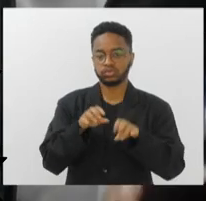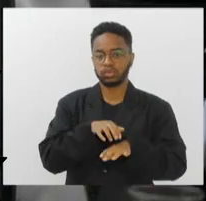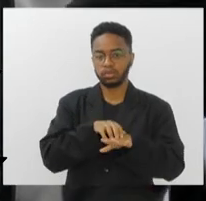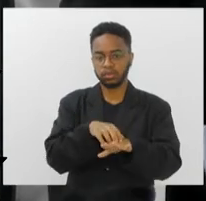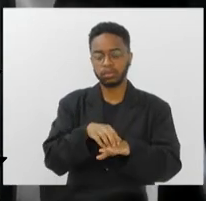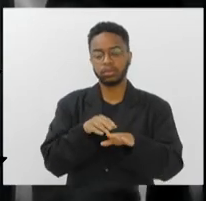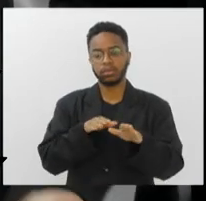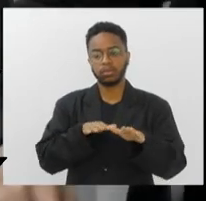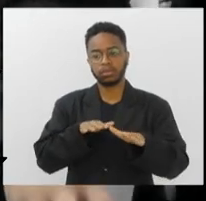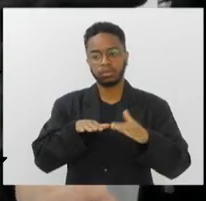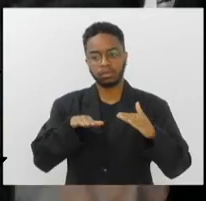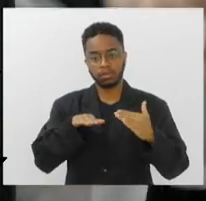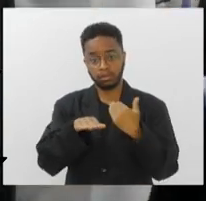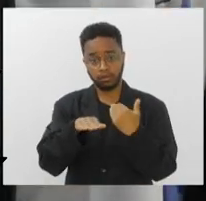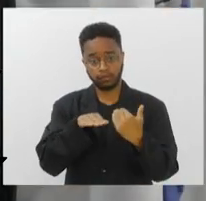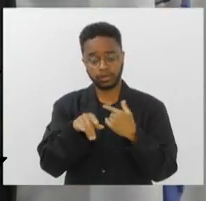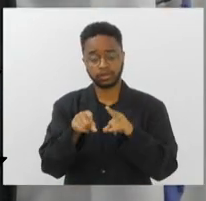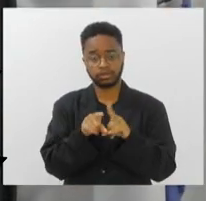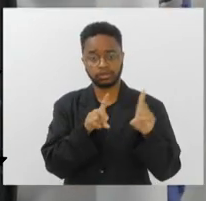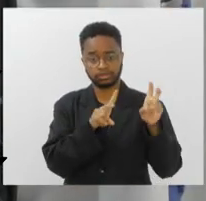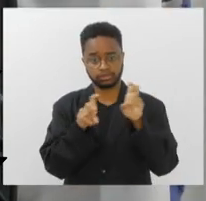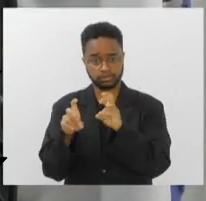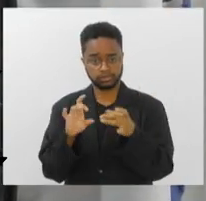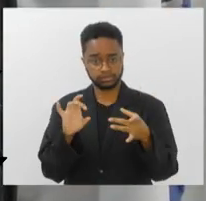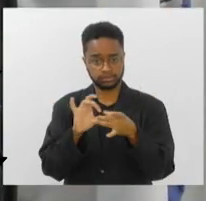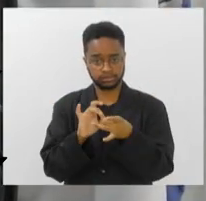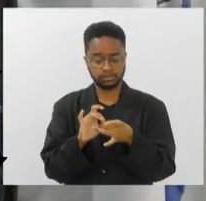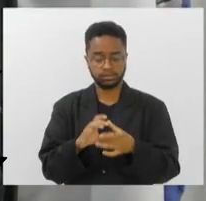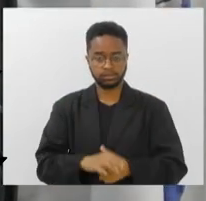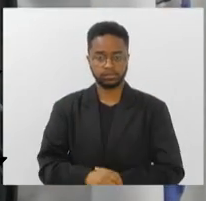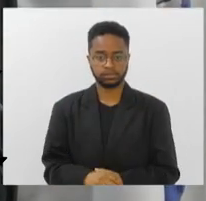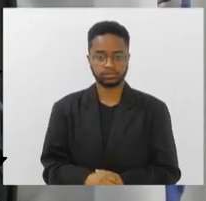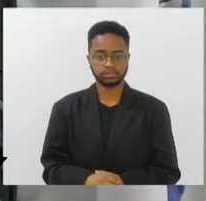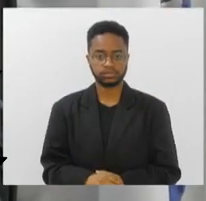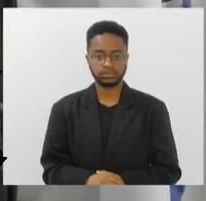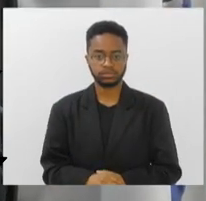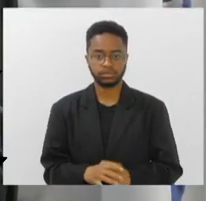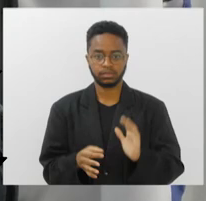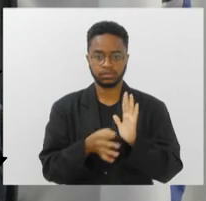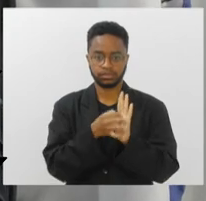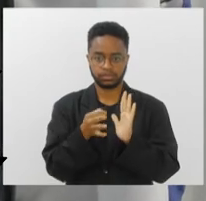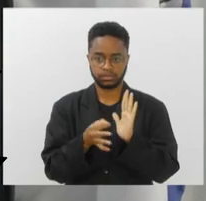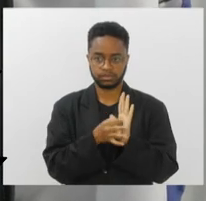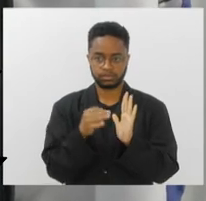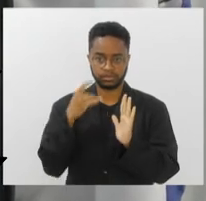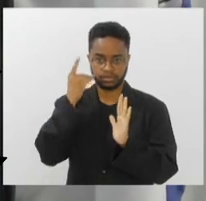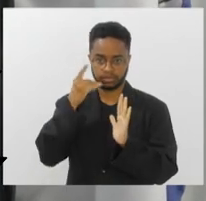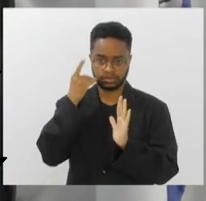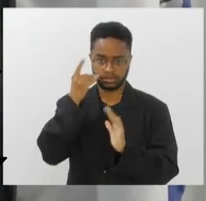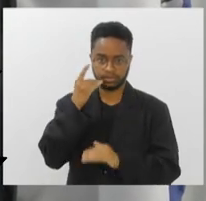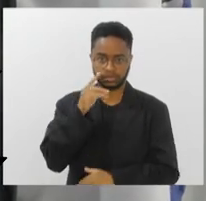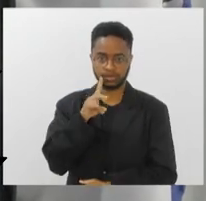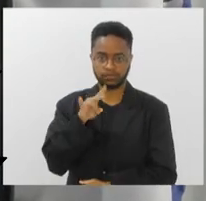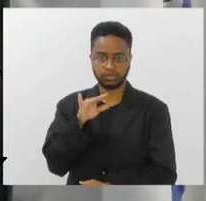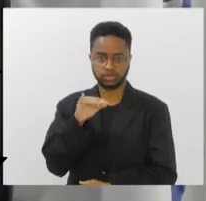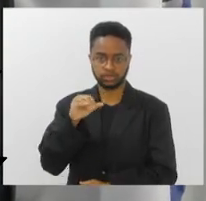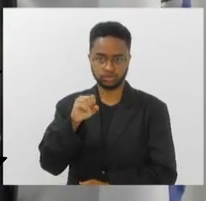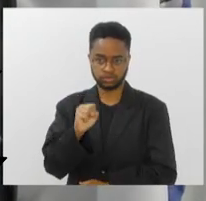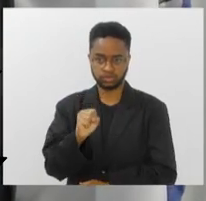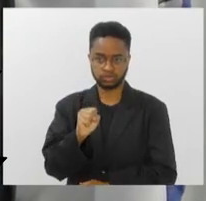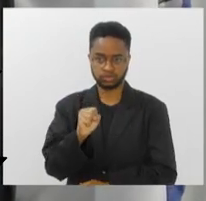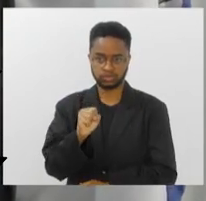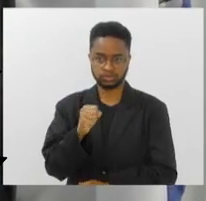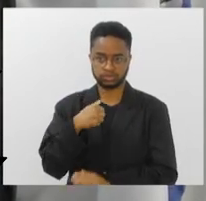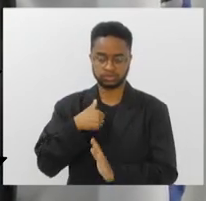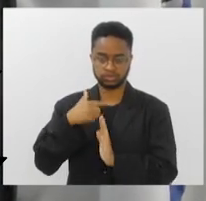urbana sustentável na forma que menciona. Os pareceres são do deputado Vinícius Cozzolino, que passo a